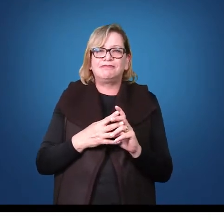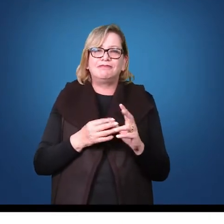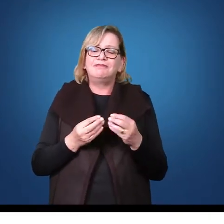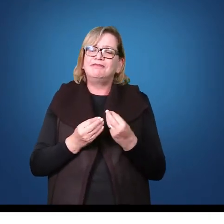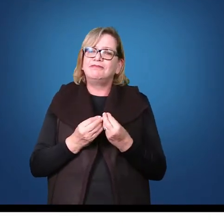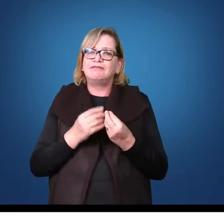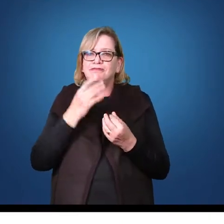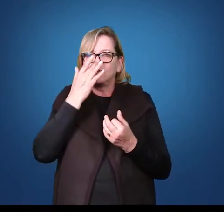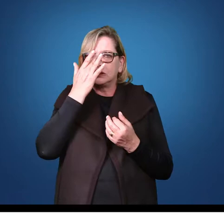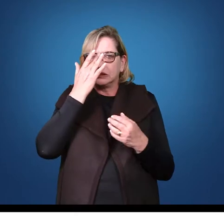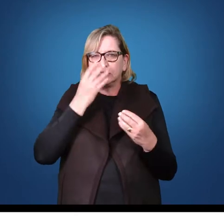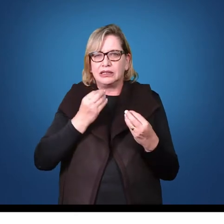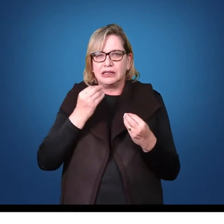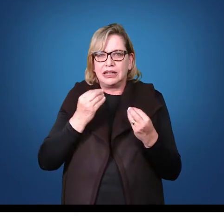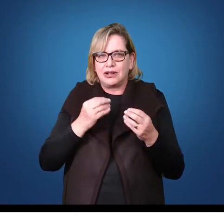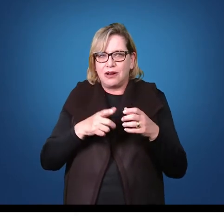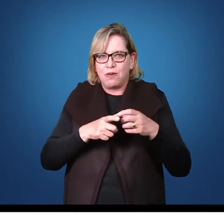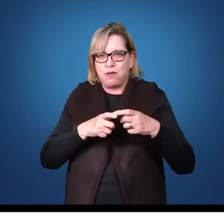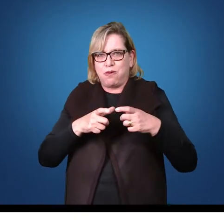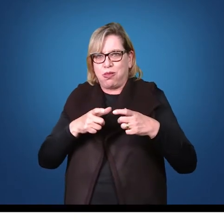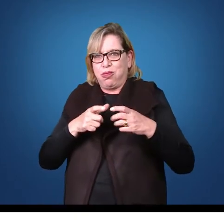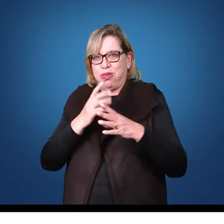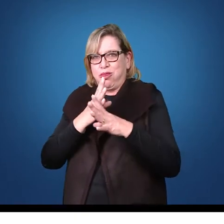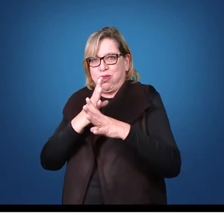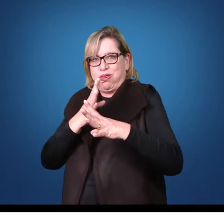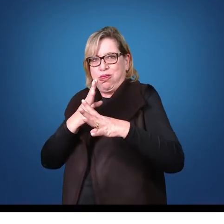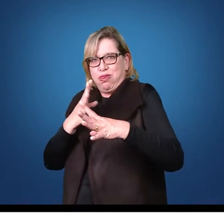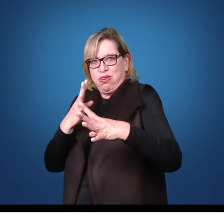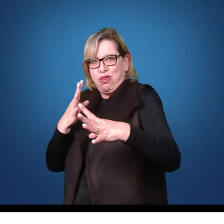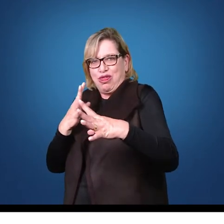E a sombra tá aumentando. Tá aumentando. Ai, minha nossa.